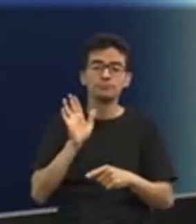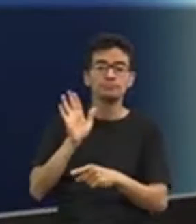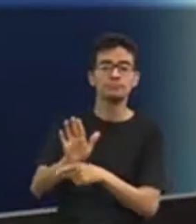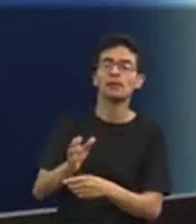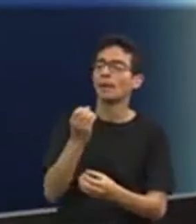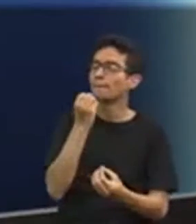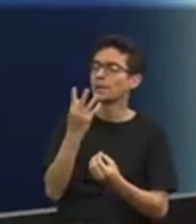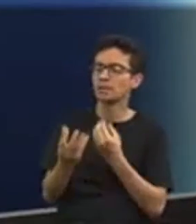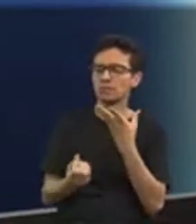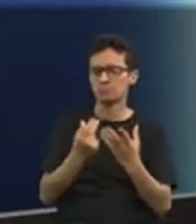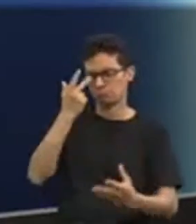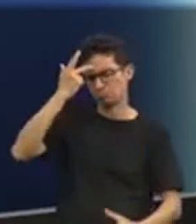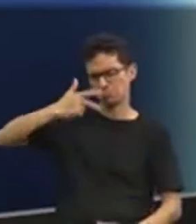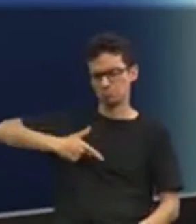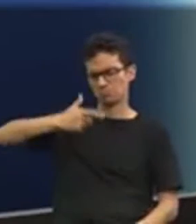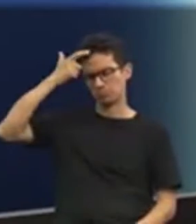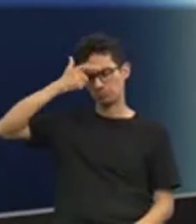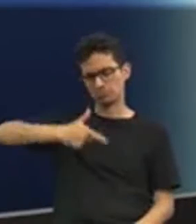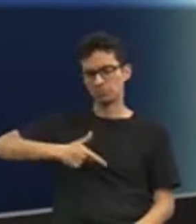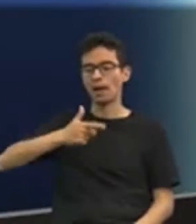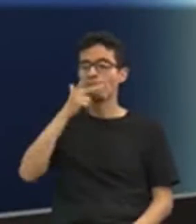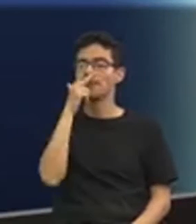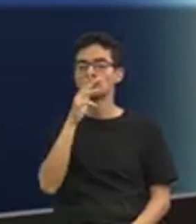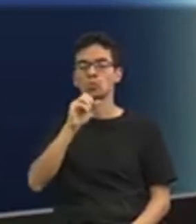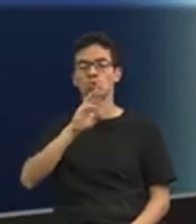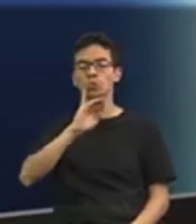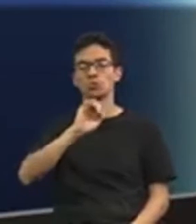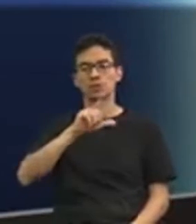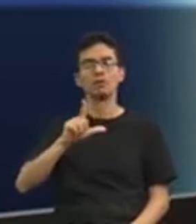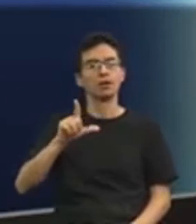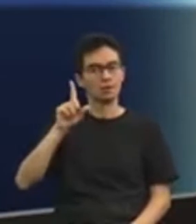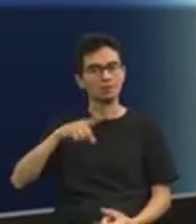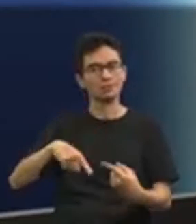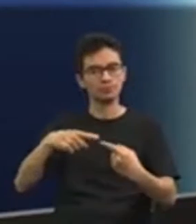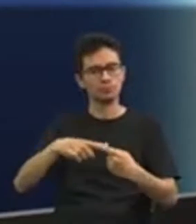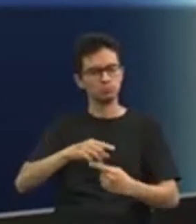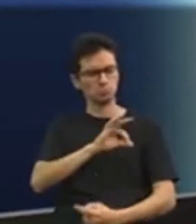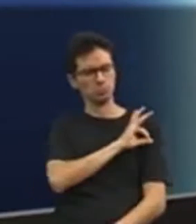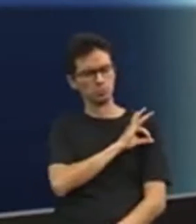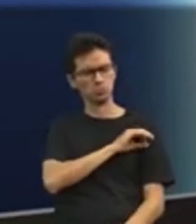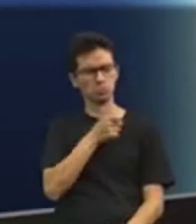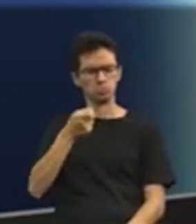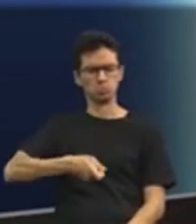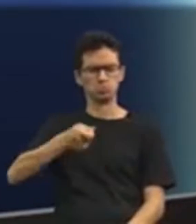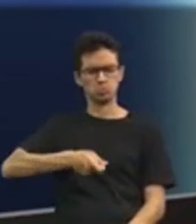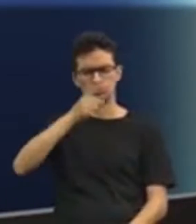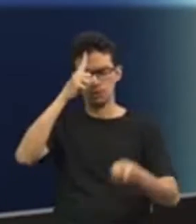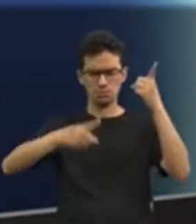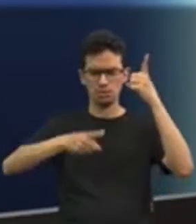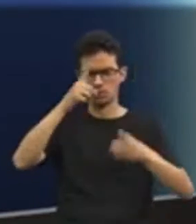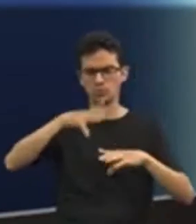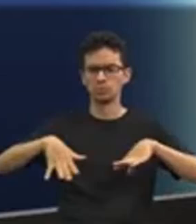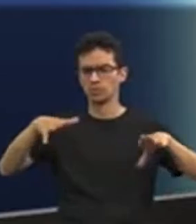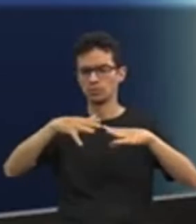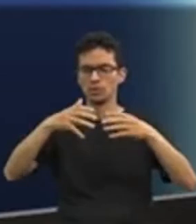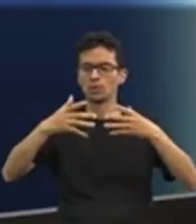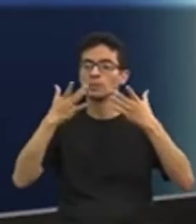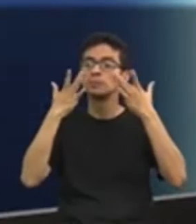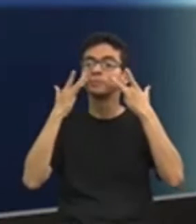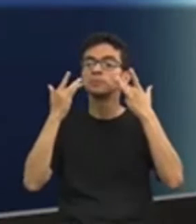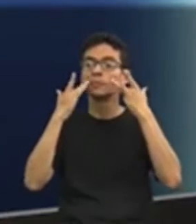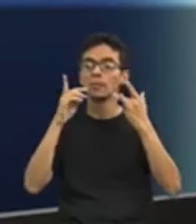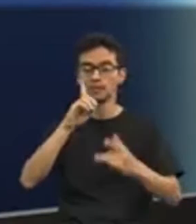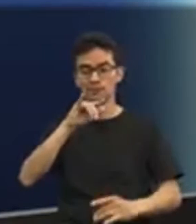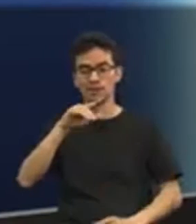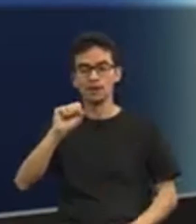benefício próprio é um tipo de Coronel Nasser el Coronel tratado como o Coronel no na peça